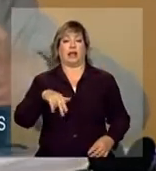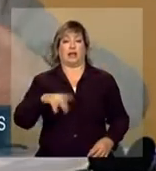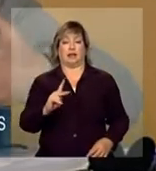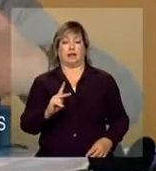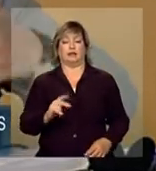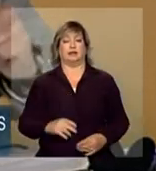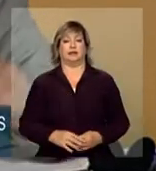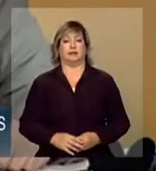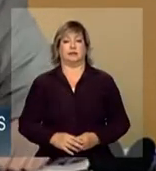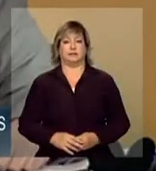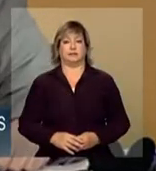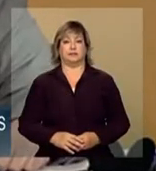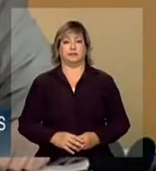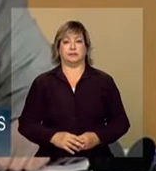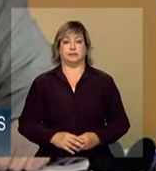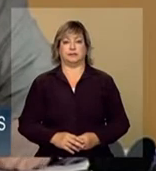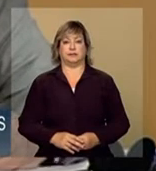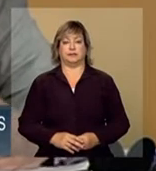um grande